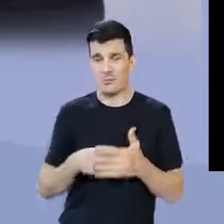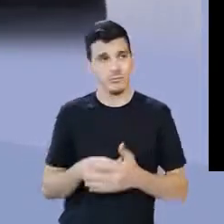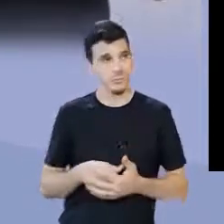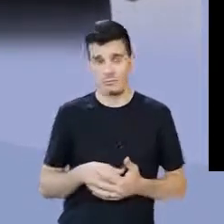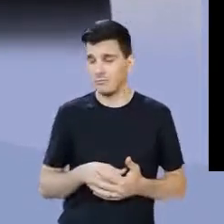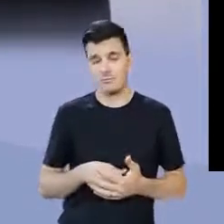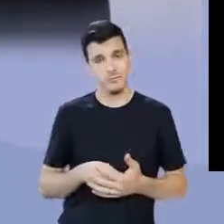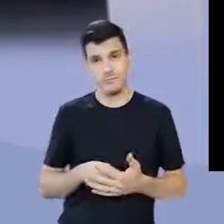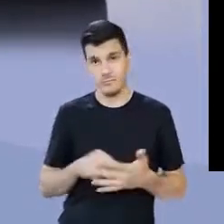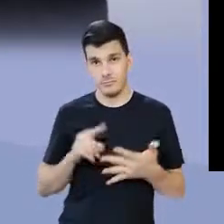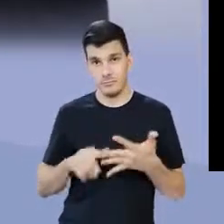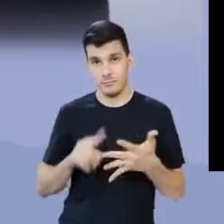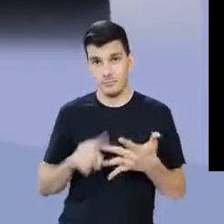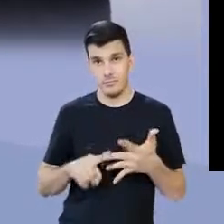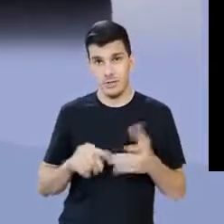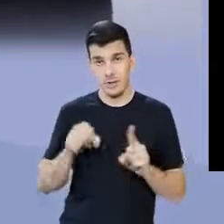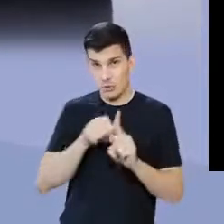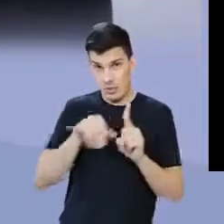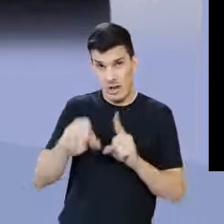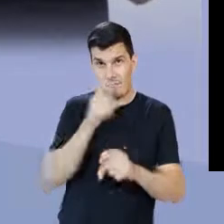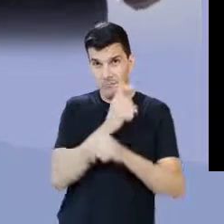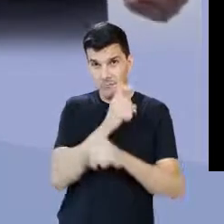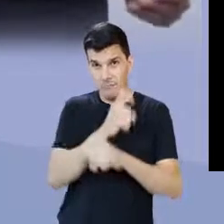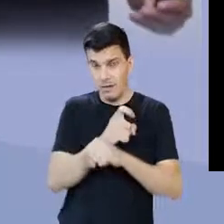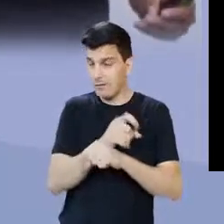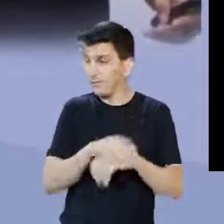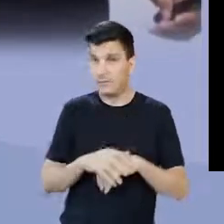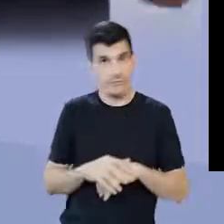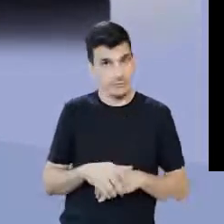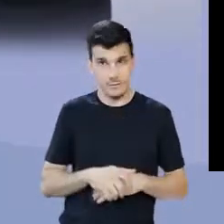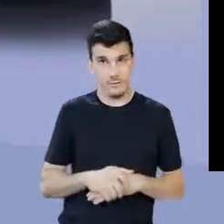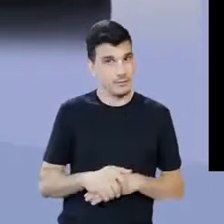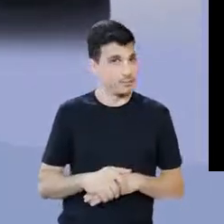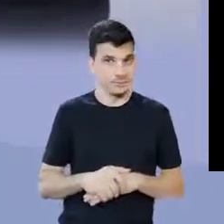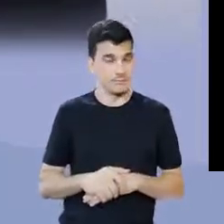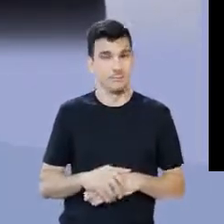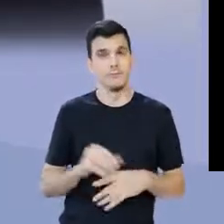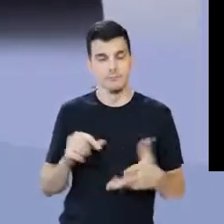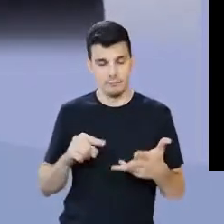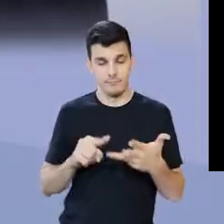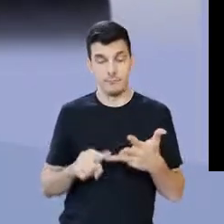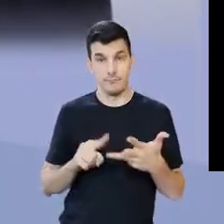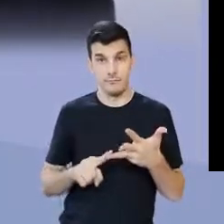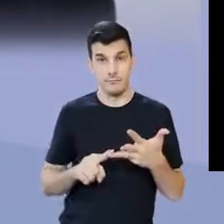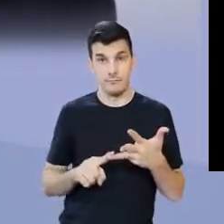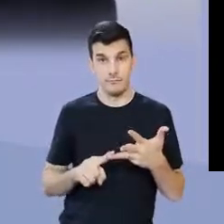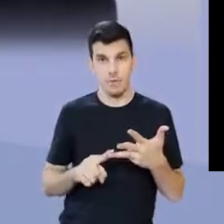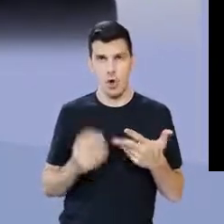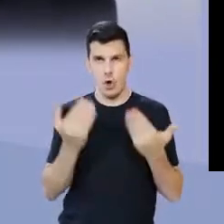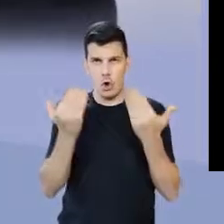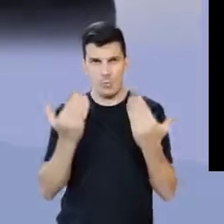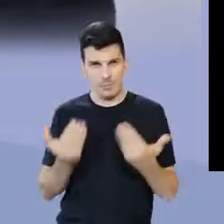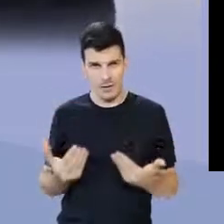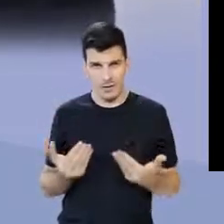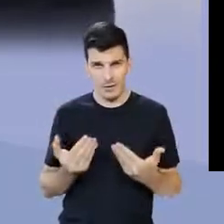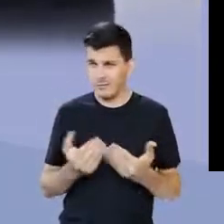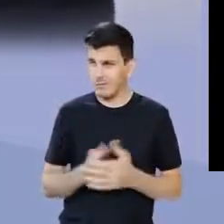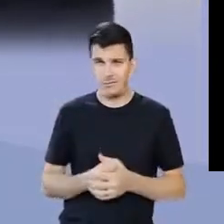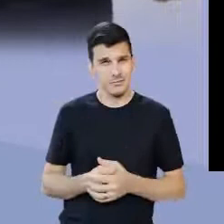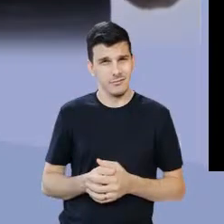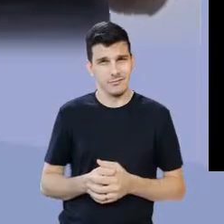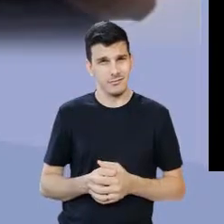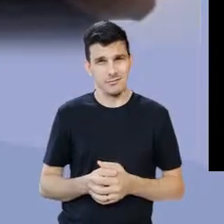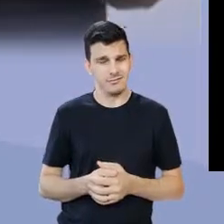tinha isso ainda, gente. C era socialista? Nossa, socialista 19. D, corporativista? Não, eles não tinham nem